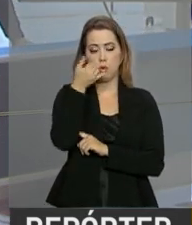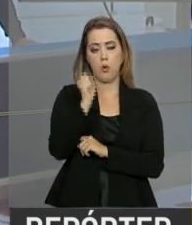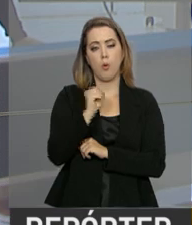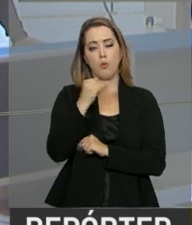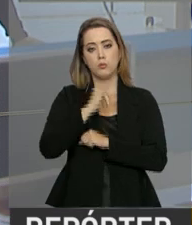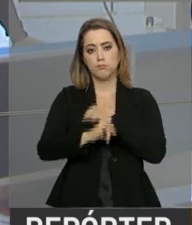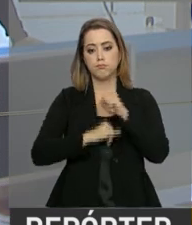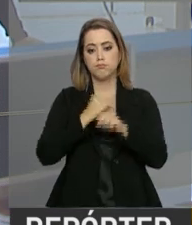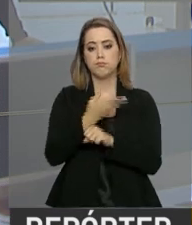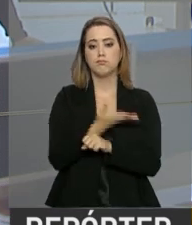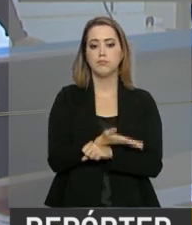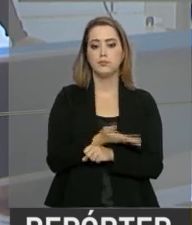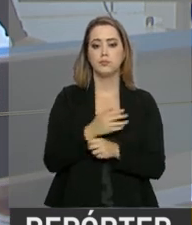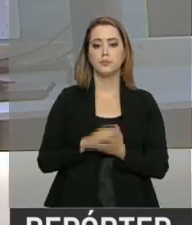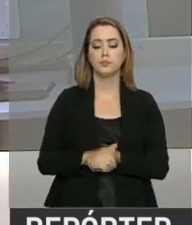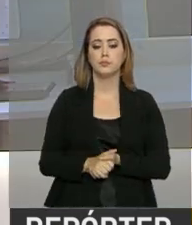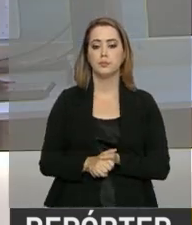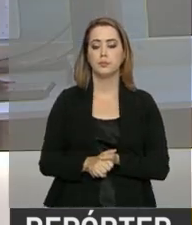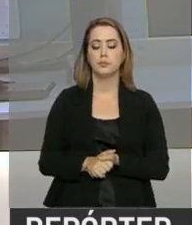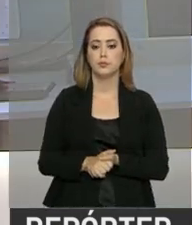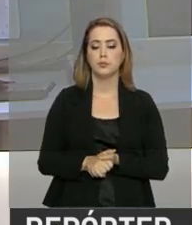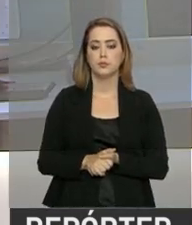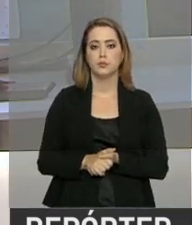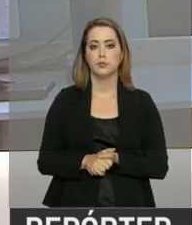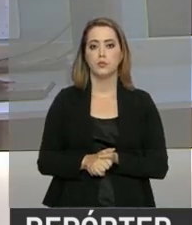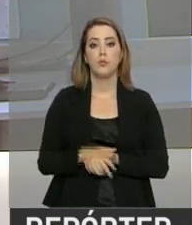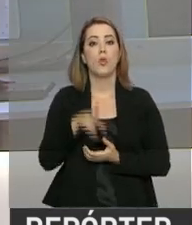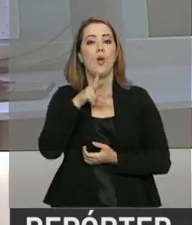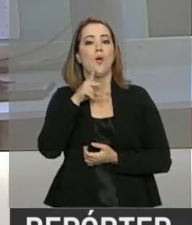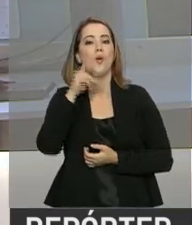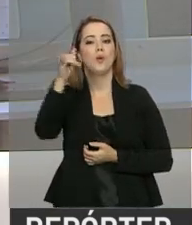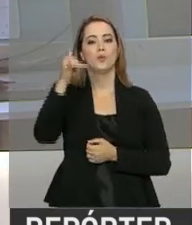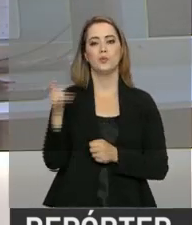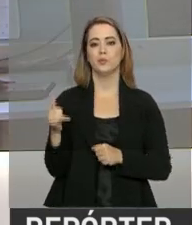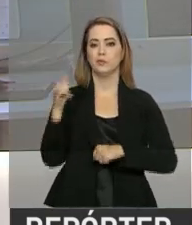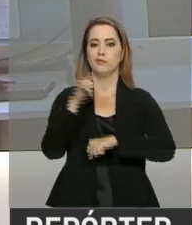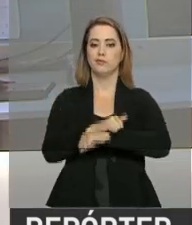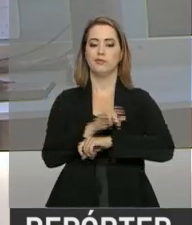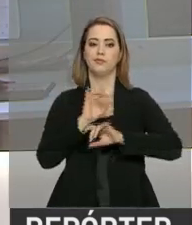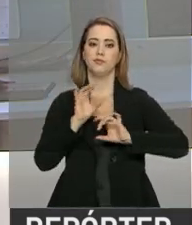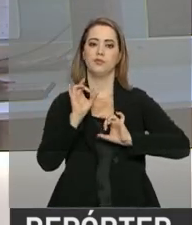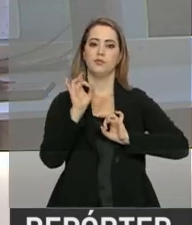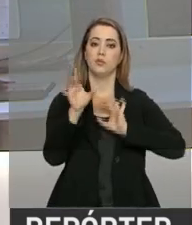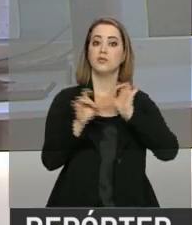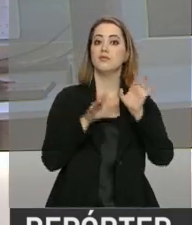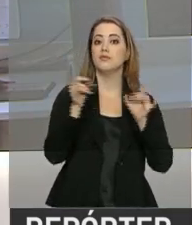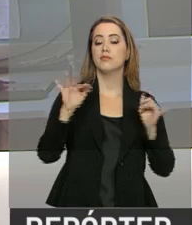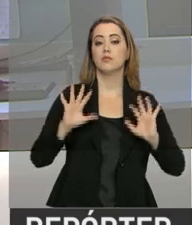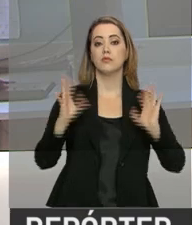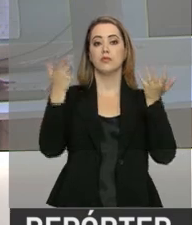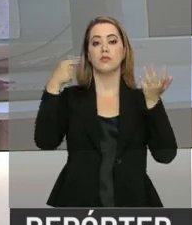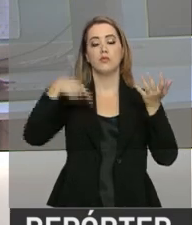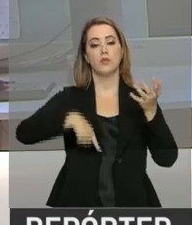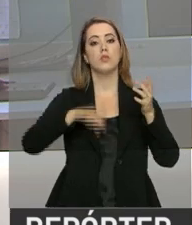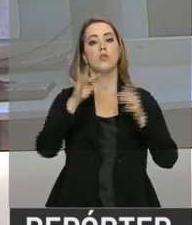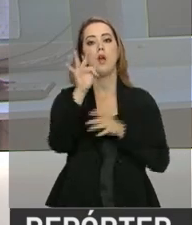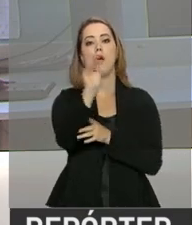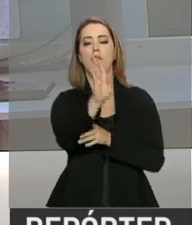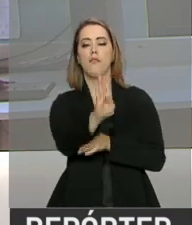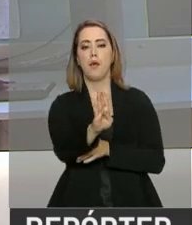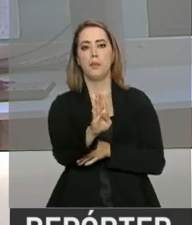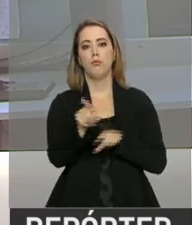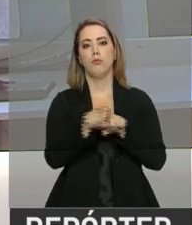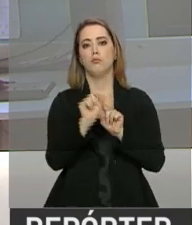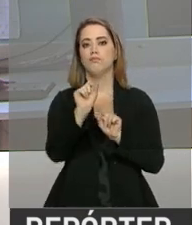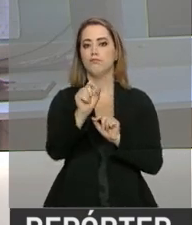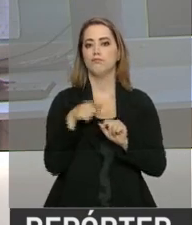Federal que aparece aí no seu vídeo o dia do Aviador foi comemorado em Brasília com uma cerimônia realizada pela força aérea